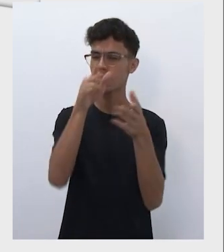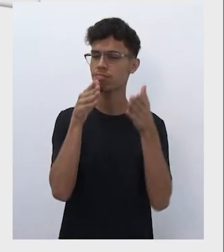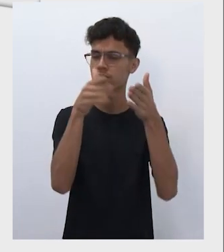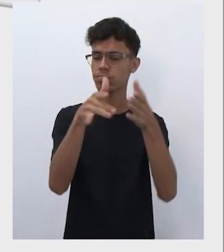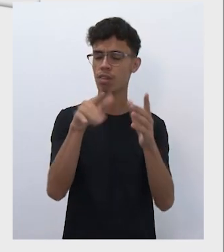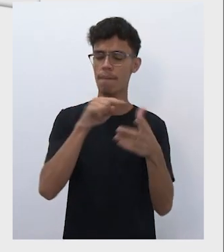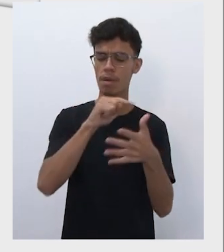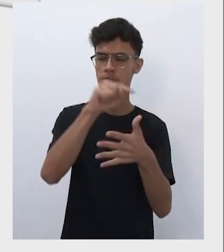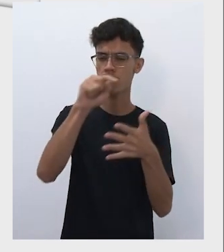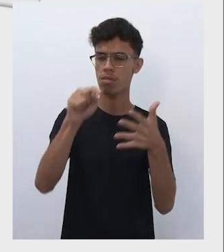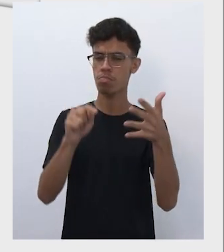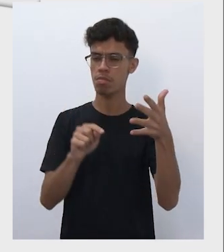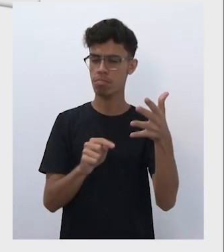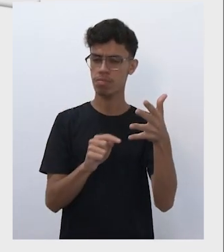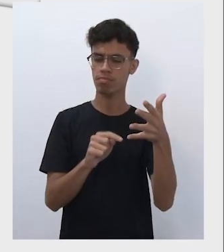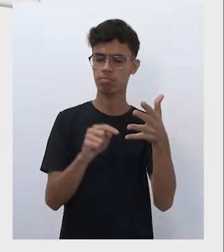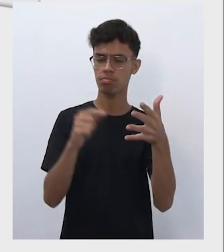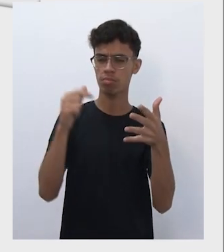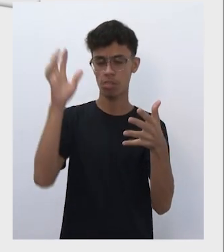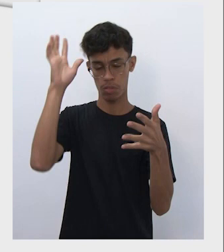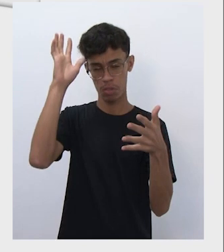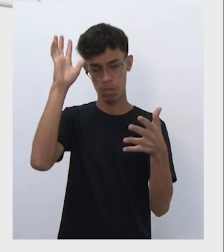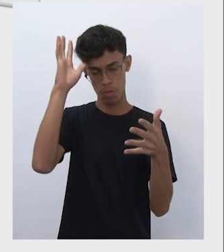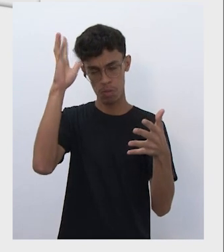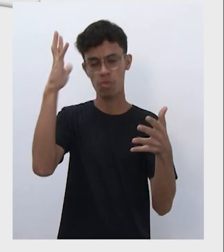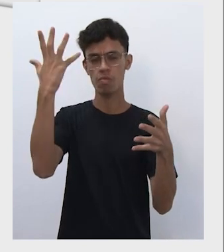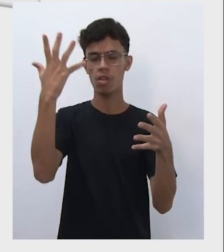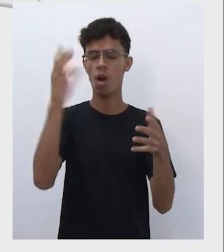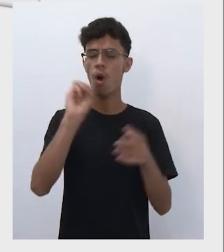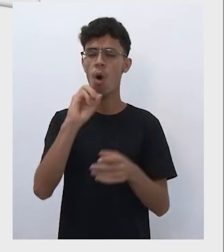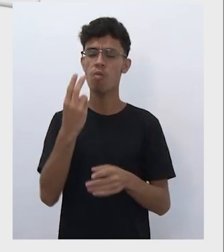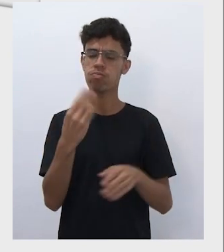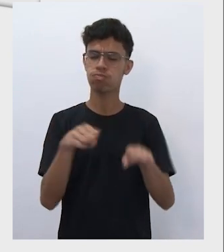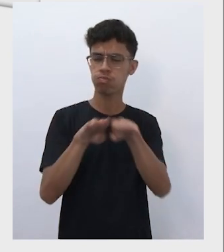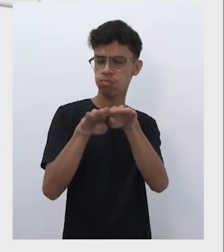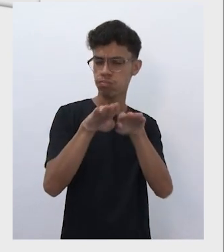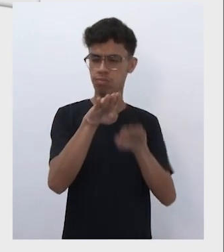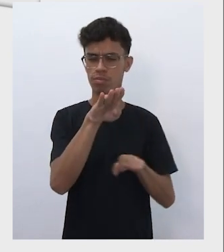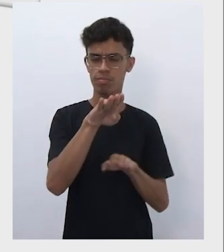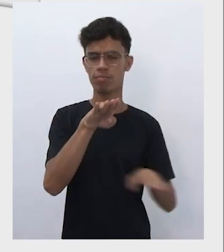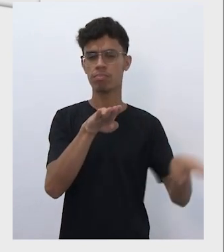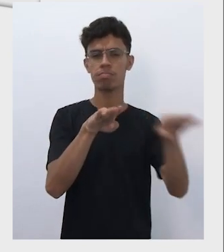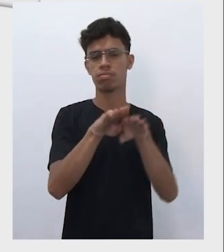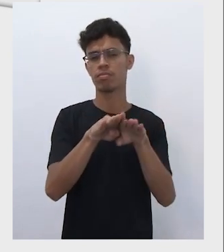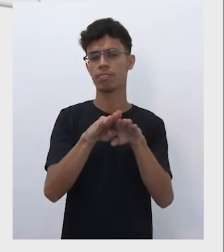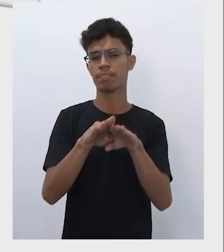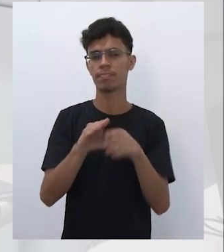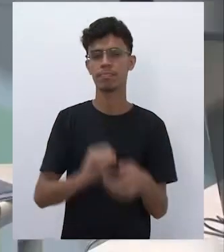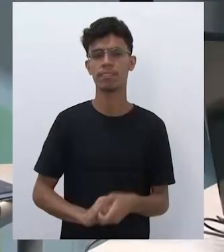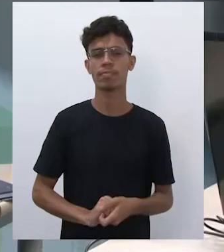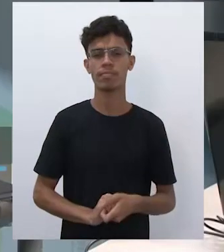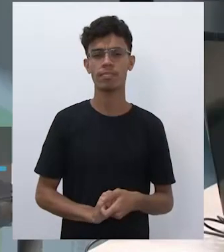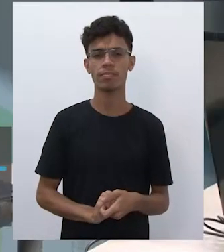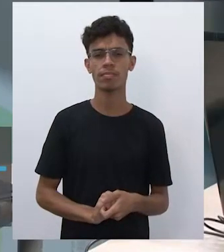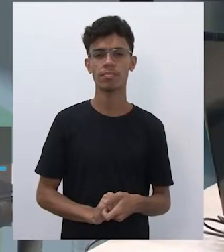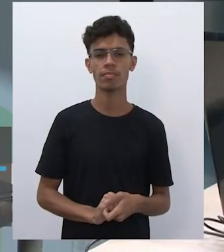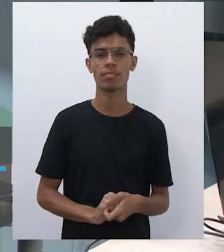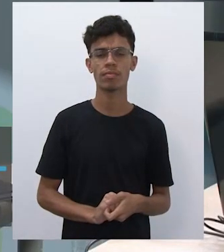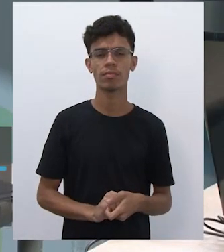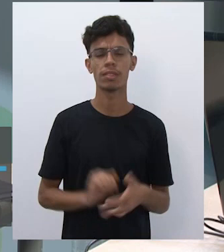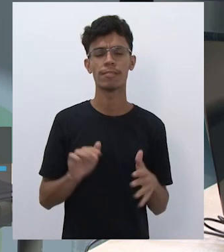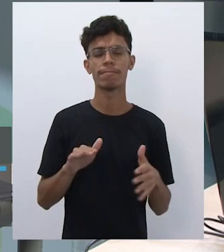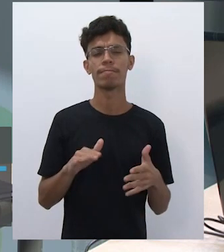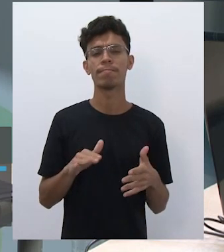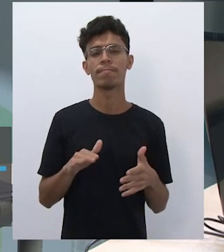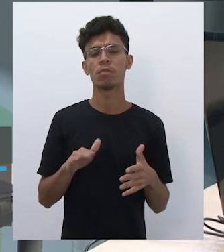solucionam ou minimizam desigualdades sociais utilizando mecanismos de mercado. Gente, o quanto que de